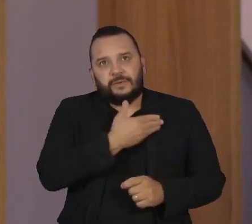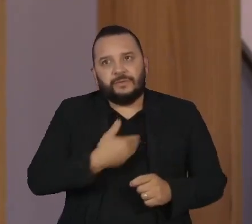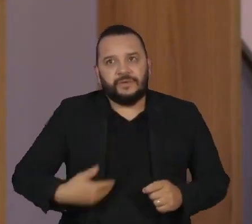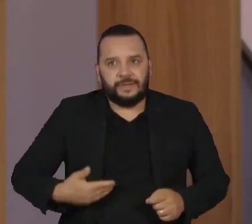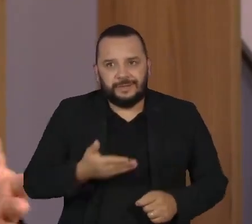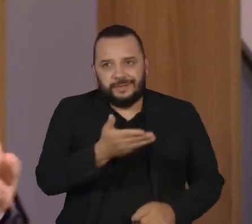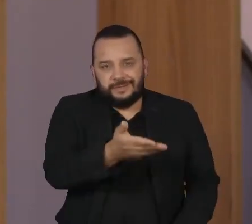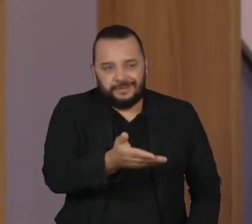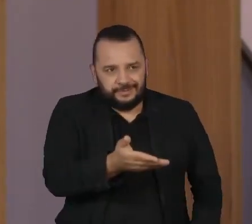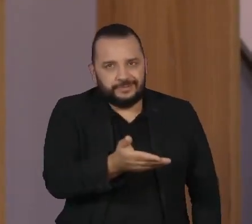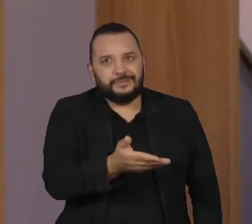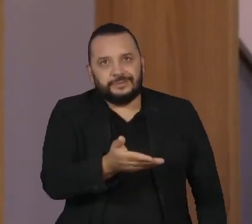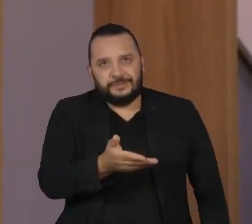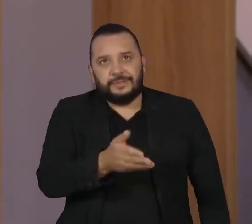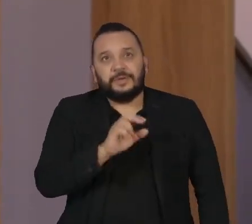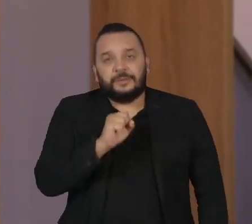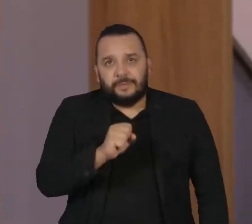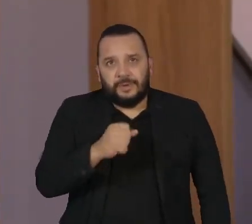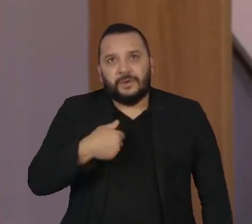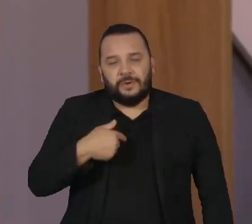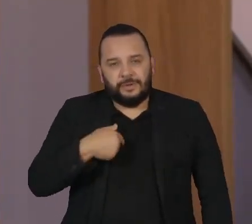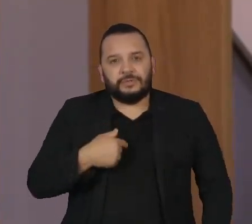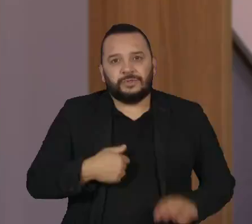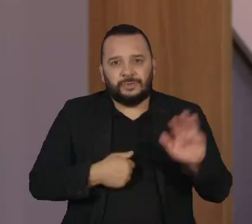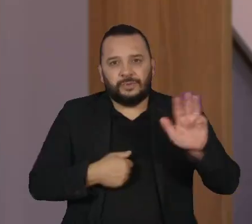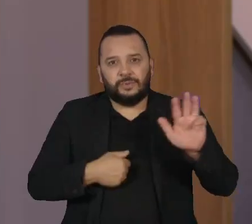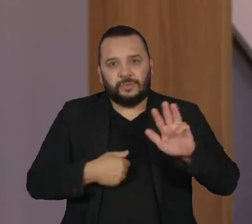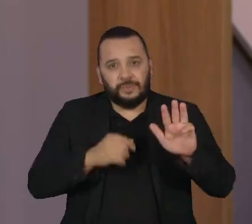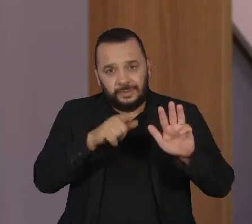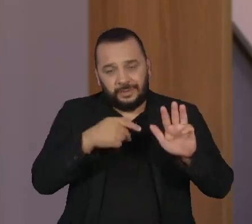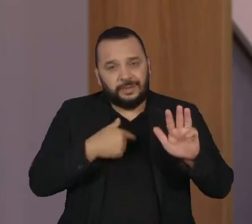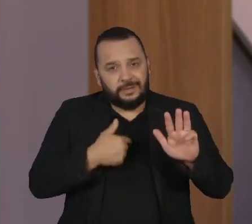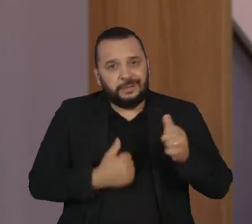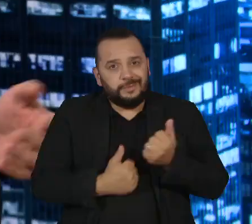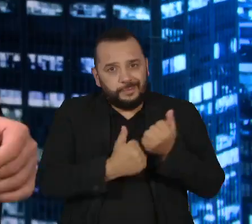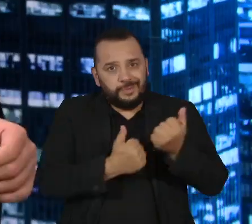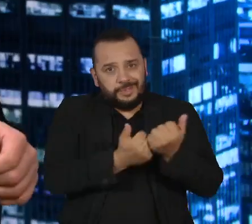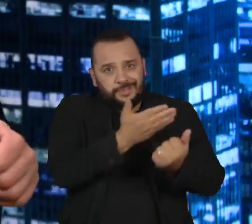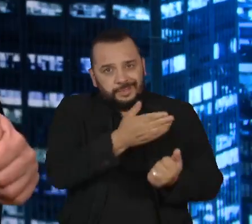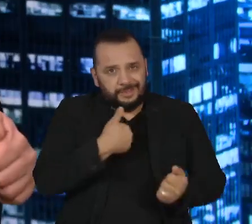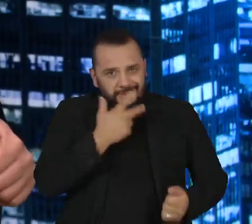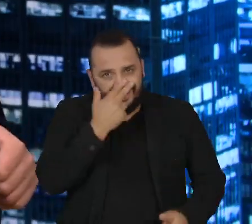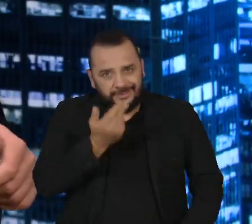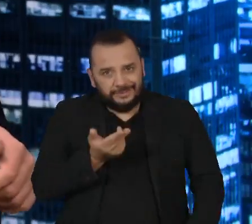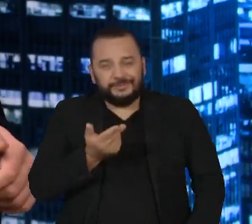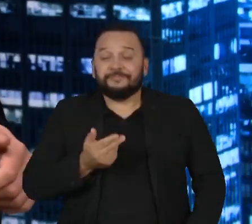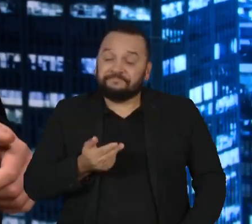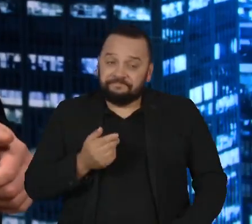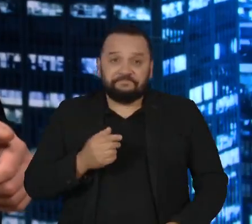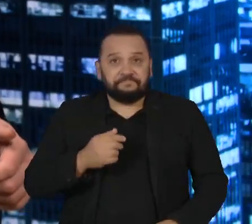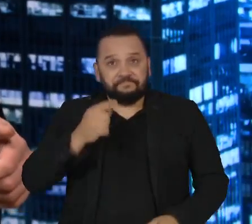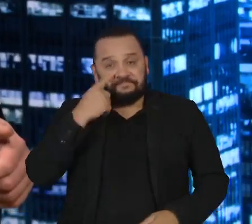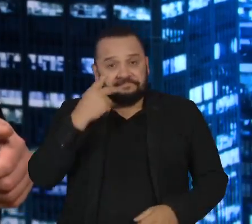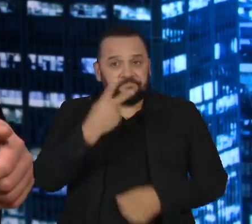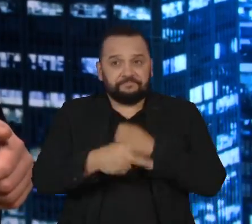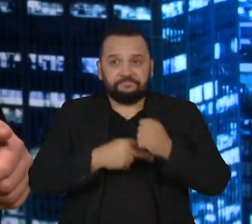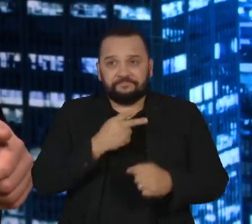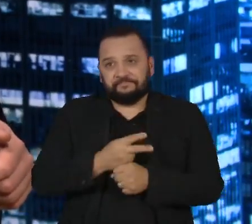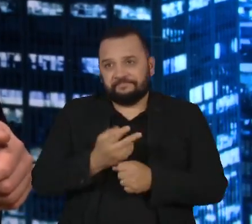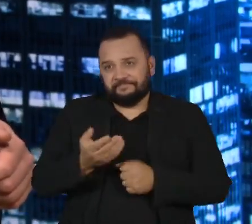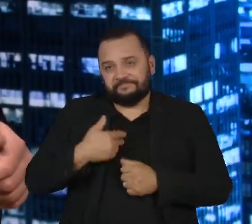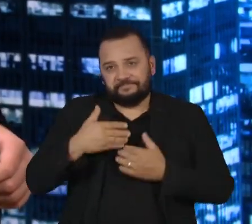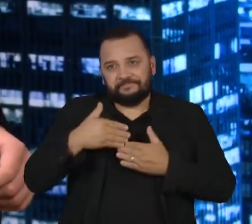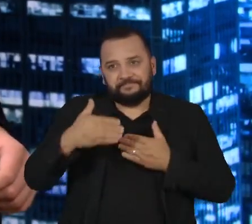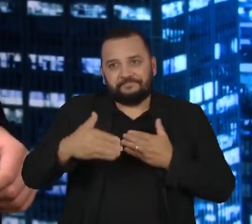favorecer uma eventual candidatura à reeleição do presidente Lula? Bom, tudo vai depender dos 2 próximos anos. É difícil a gente prever,